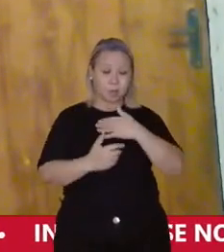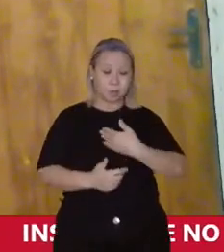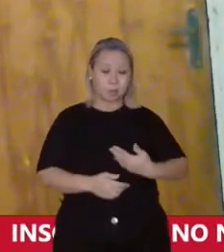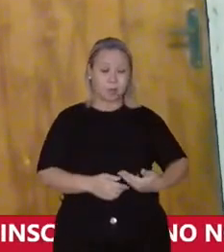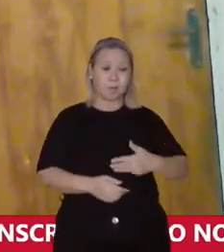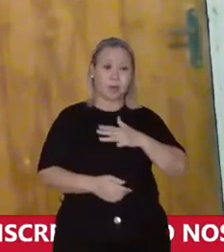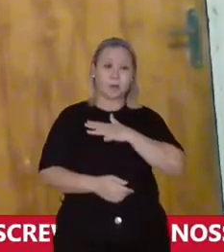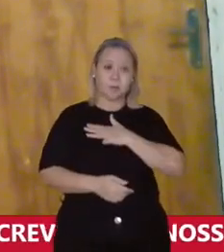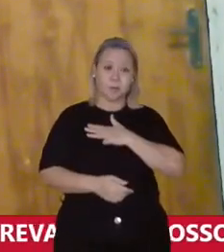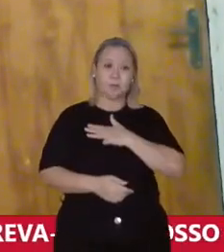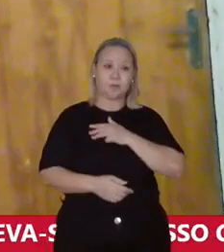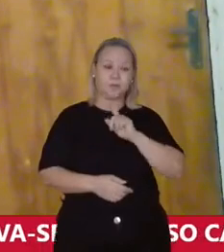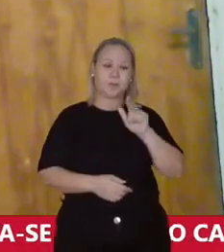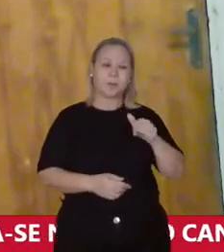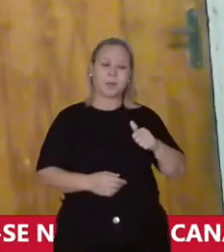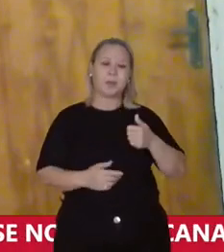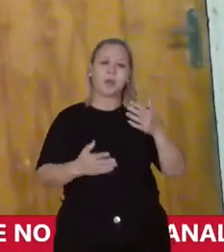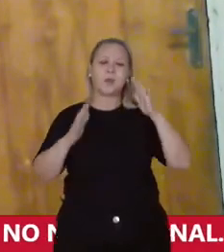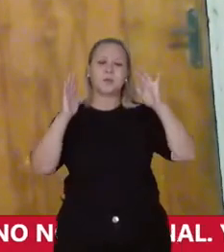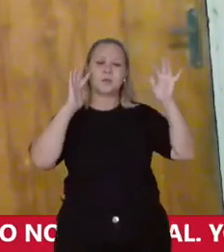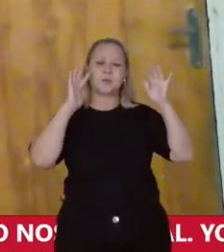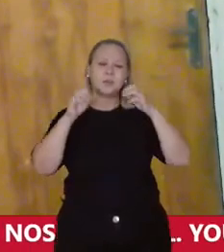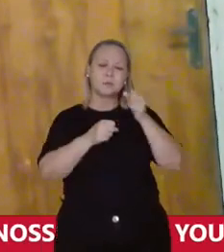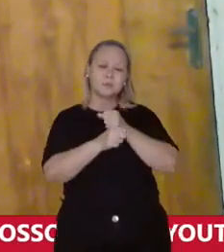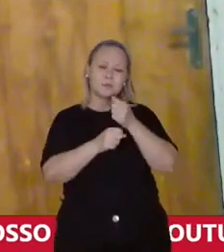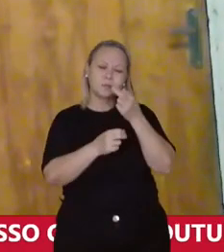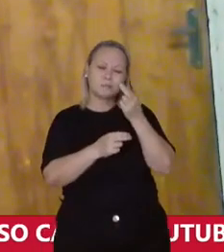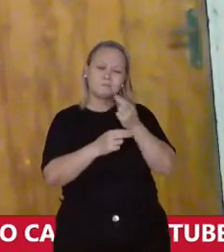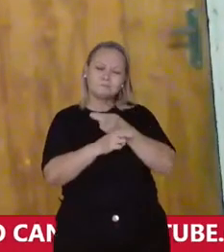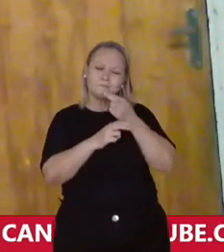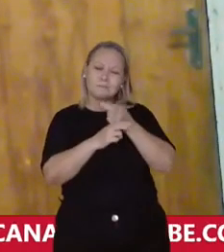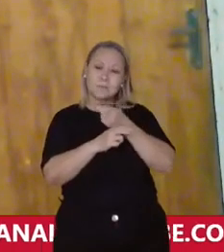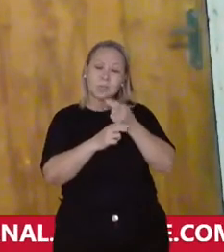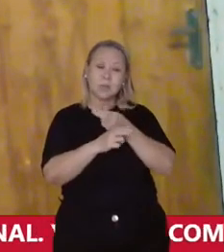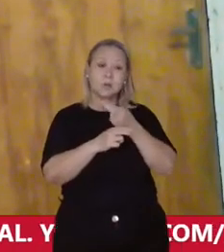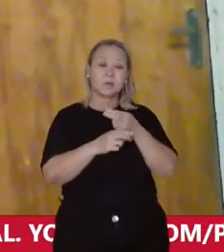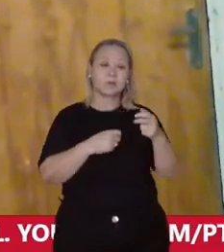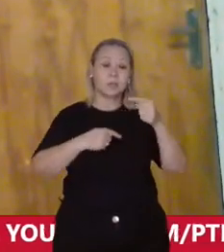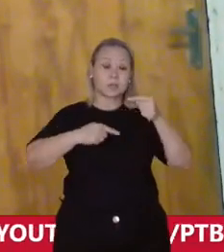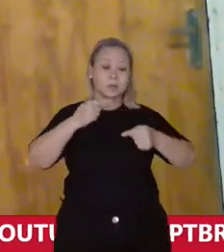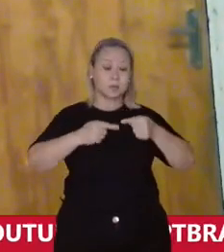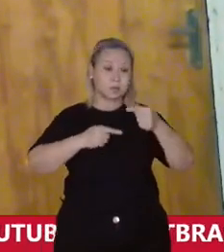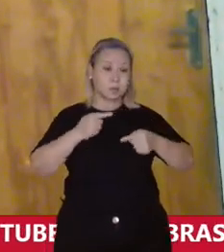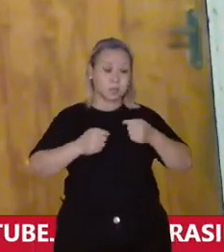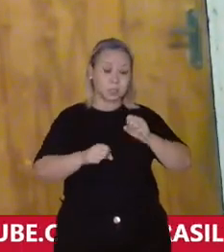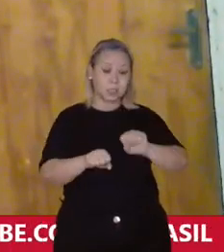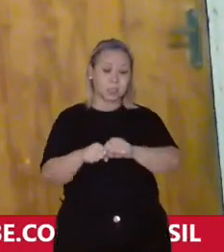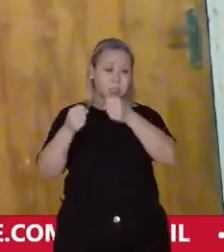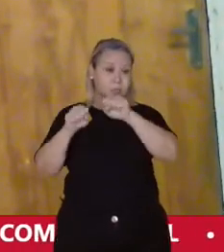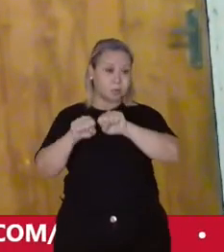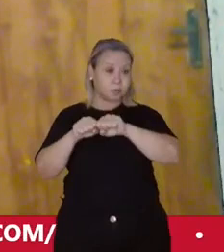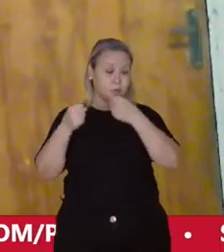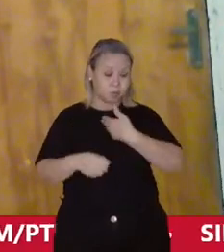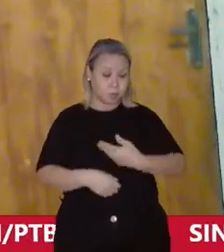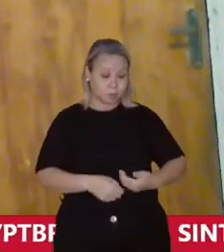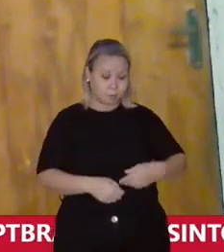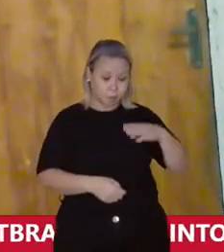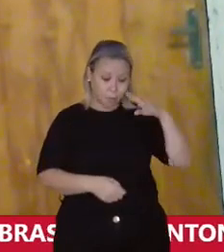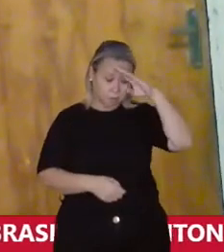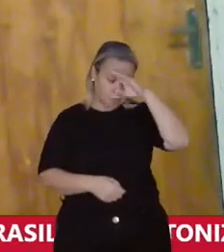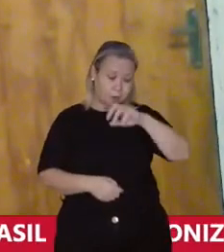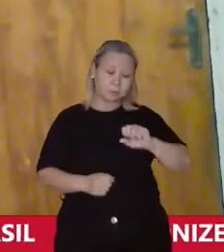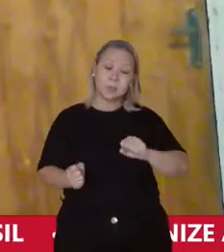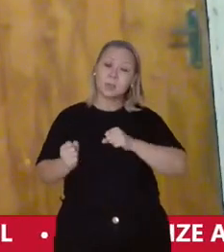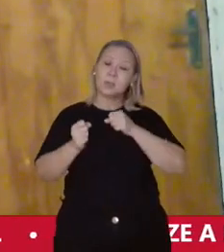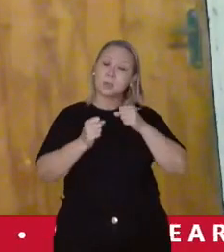é isso, é o sonho da gente ter reconstruído essas políticas que foram destruídas no governo Bolsonaro e mais, que a gente possa ampliá-las,